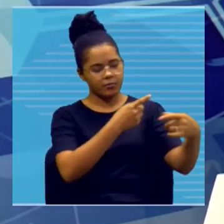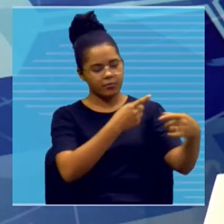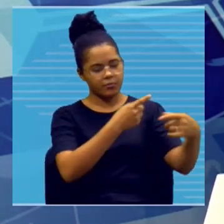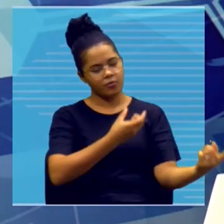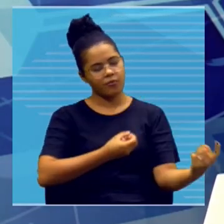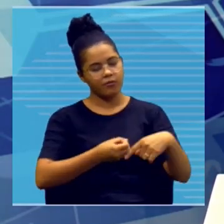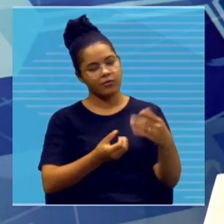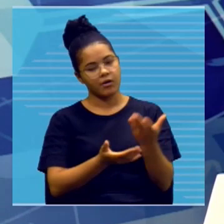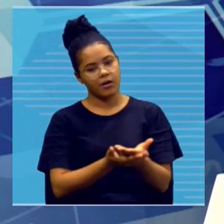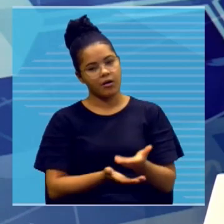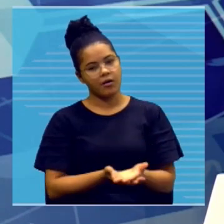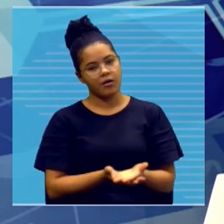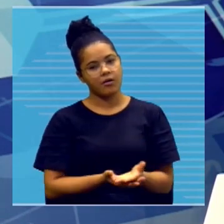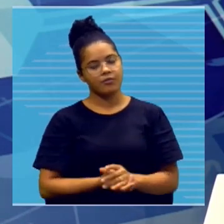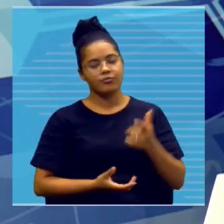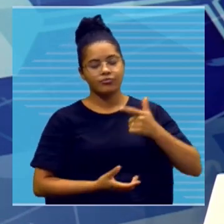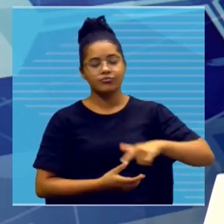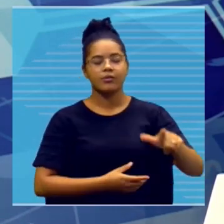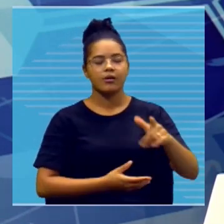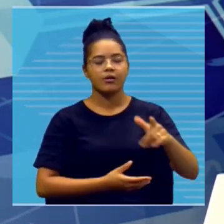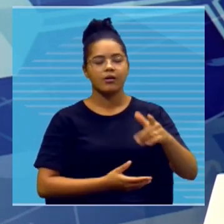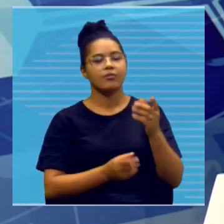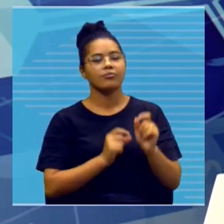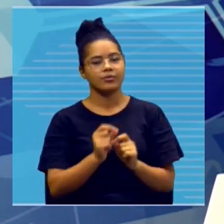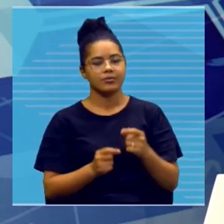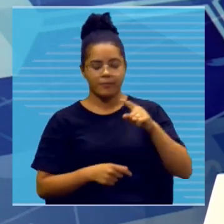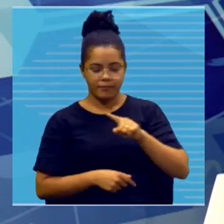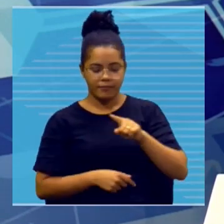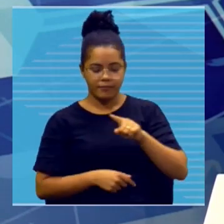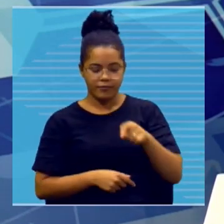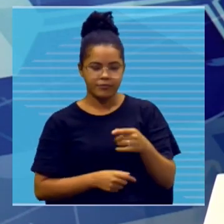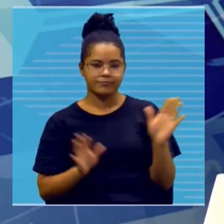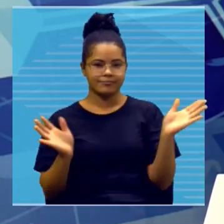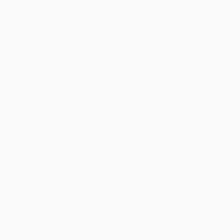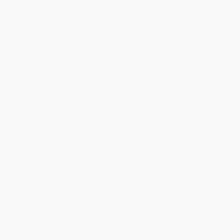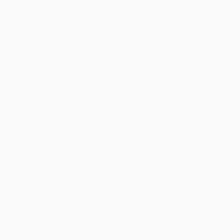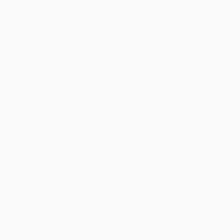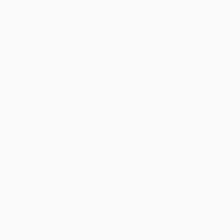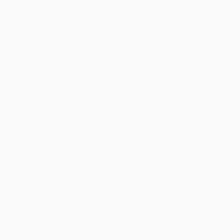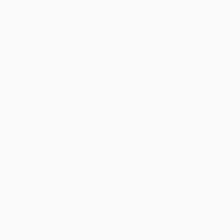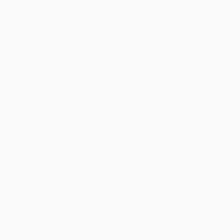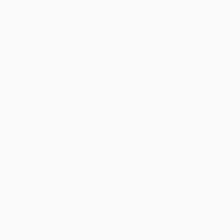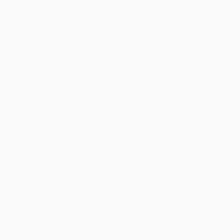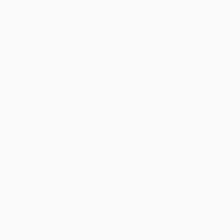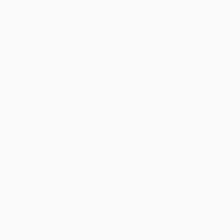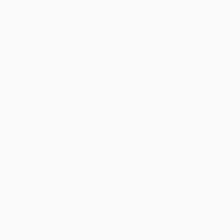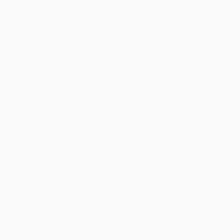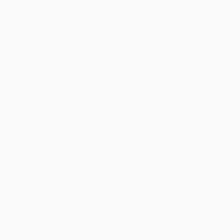continuar a falar dessa coisa maravilhosa que é a pontuação. Fui!